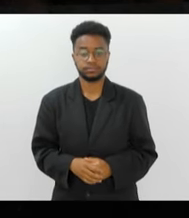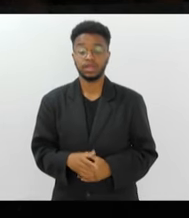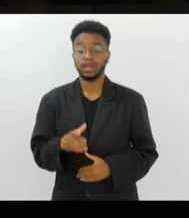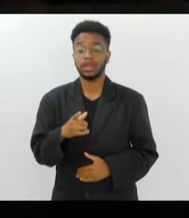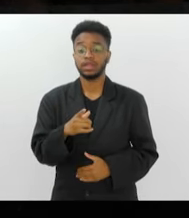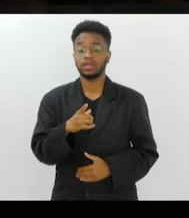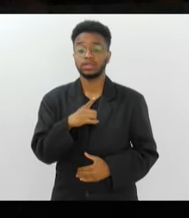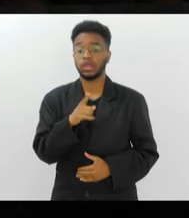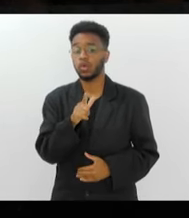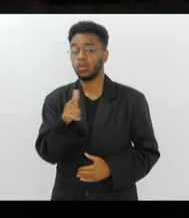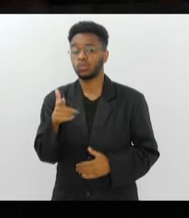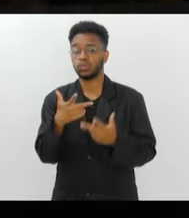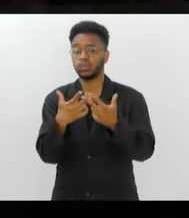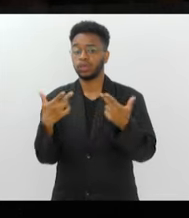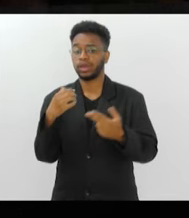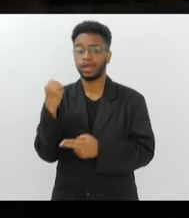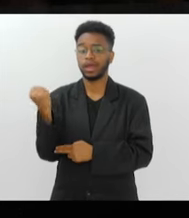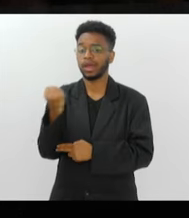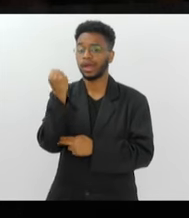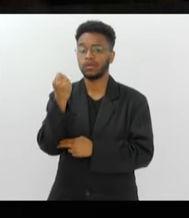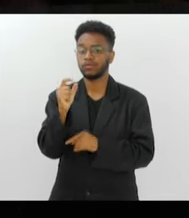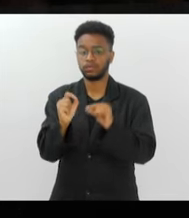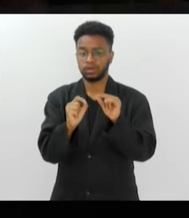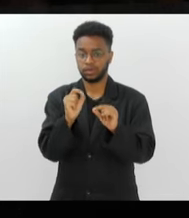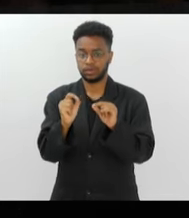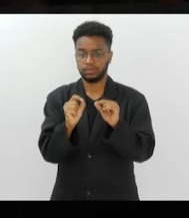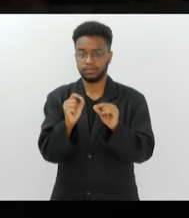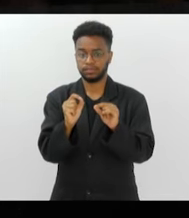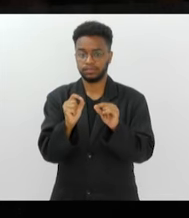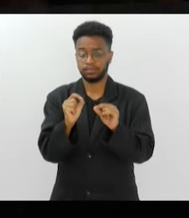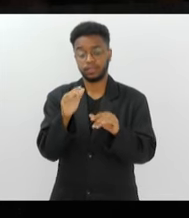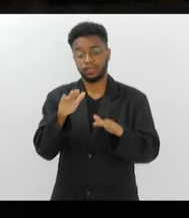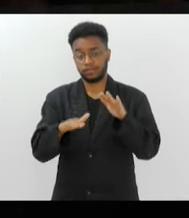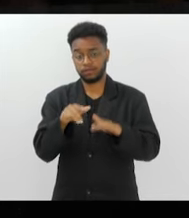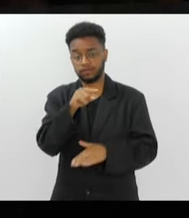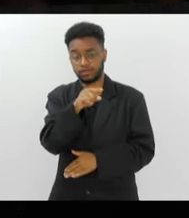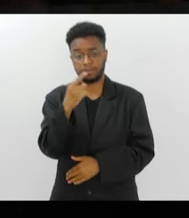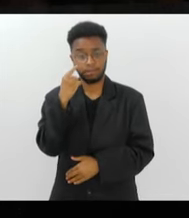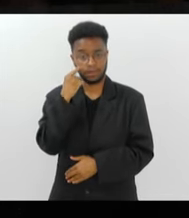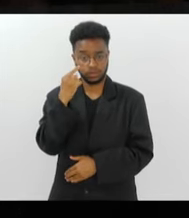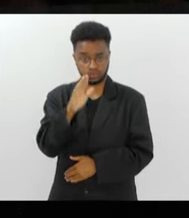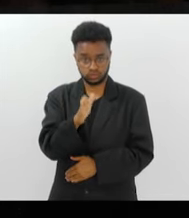grave, deputada Lucinha, que possivelmente a senhora já pensou.